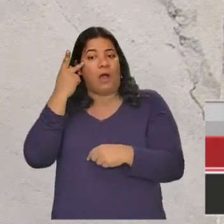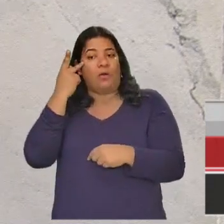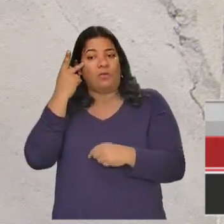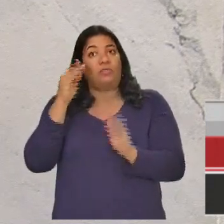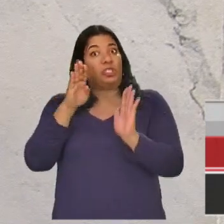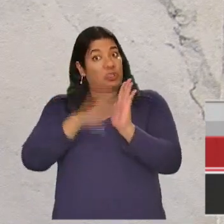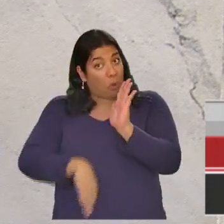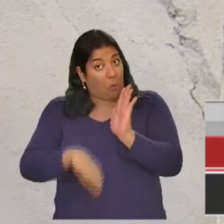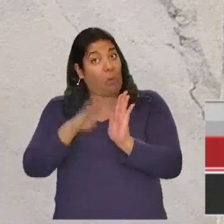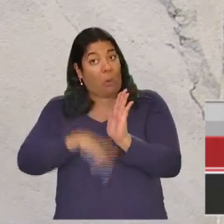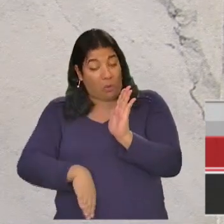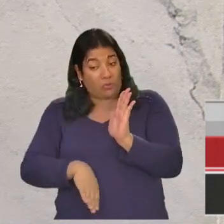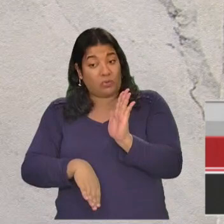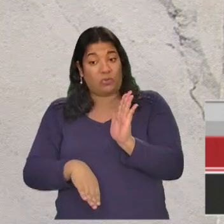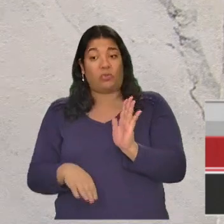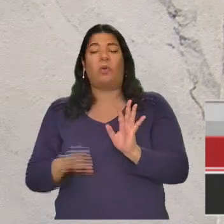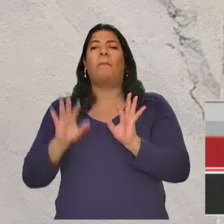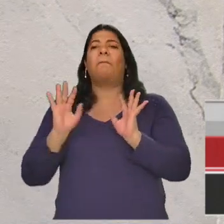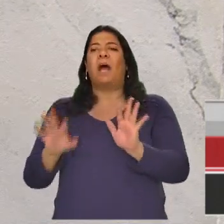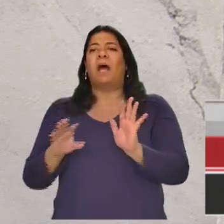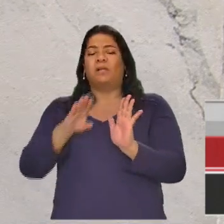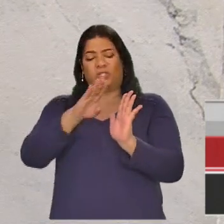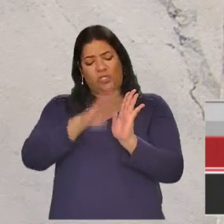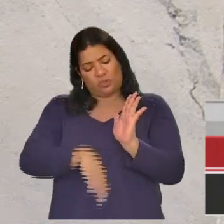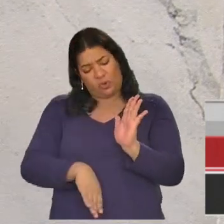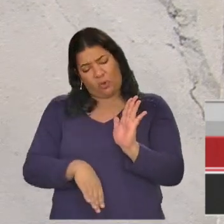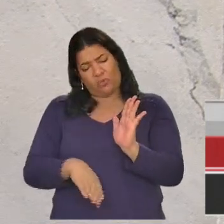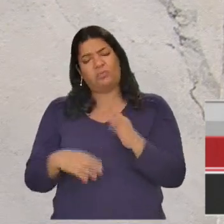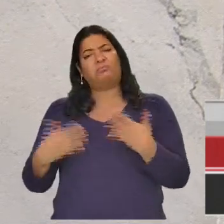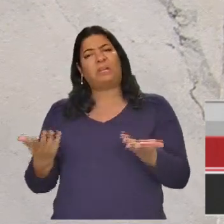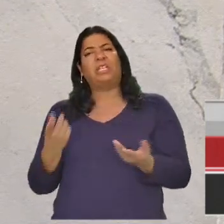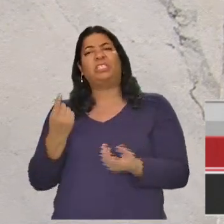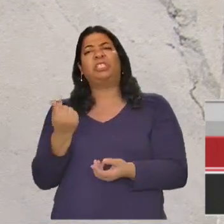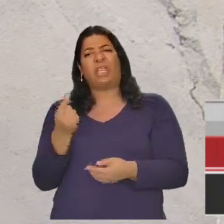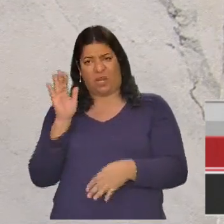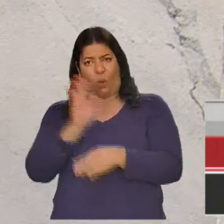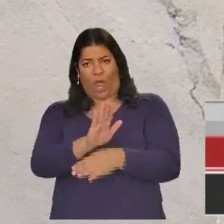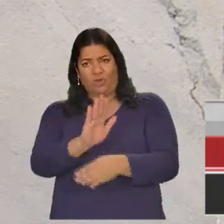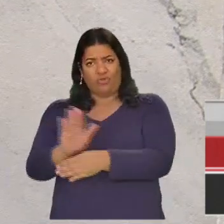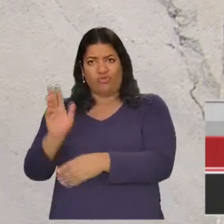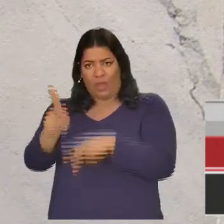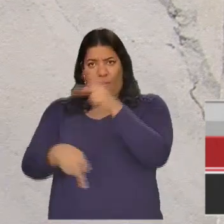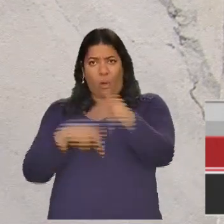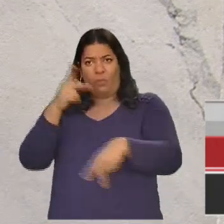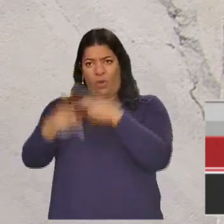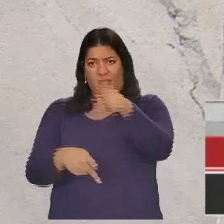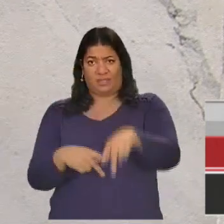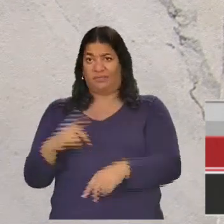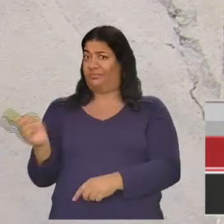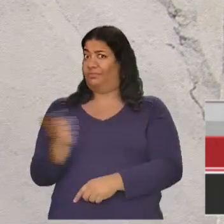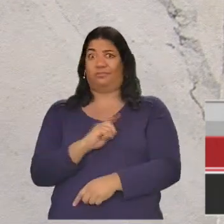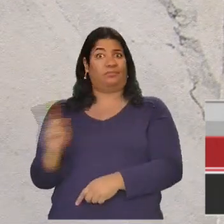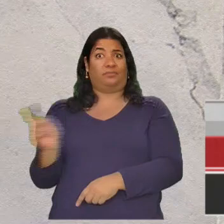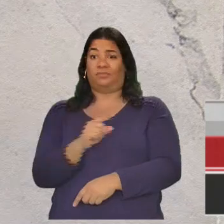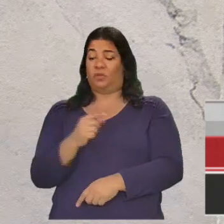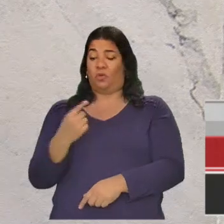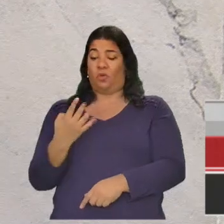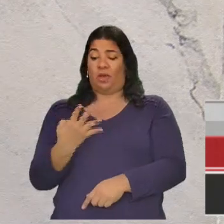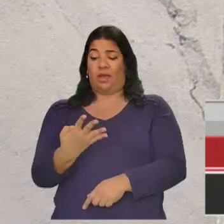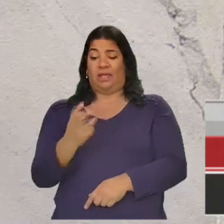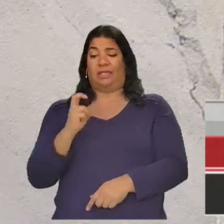e esse desconto não vai beneficiar a população os 45 milhões de habitantes do estado de são paulo vai